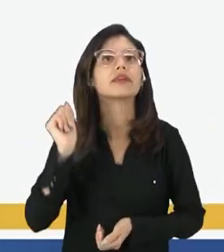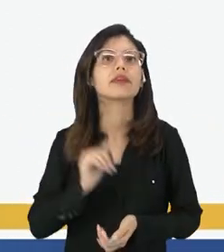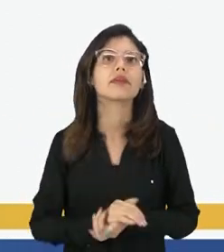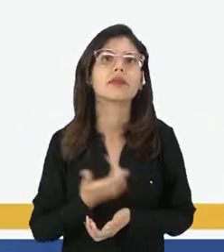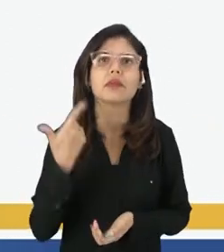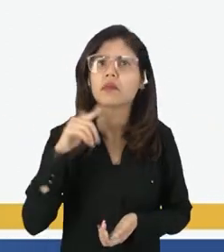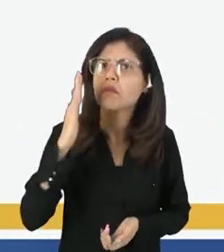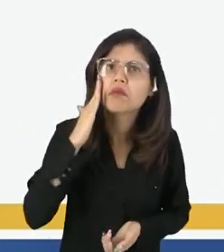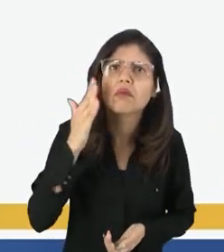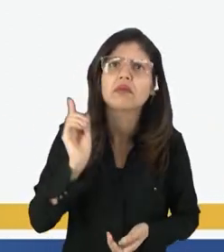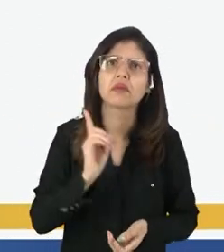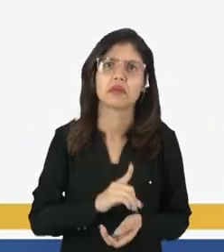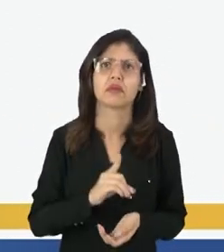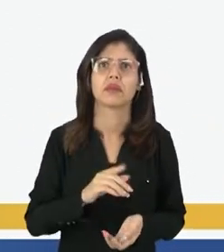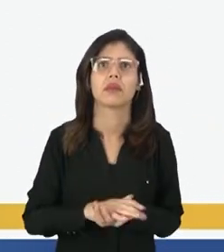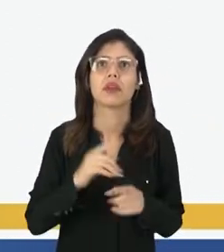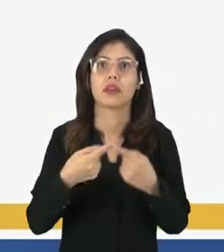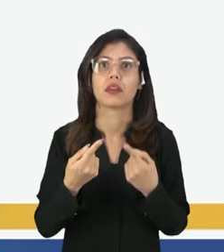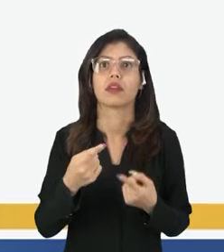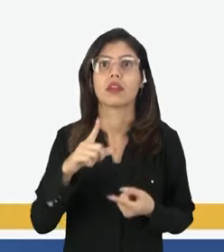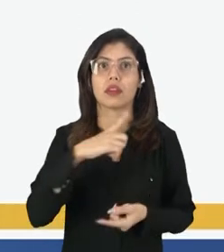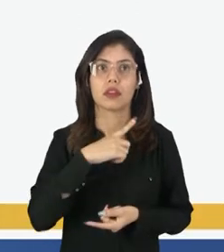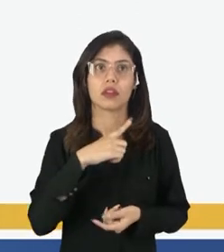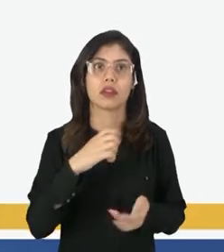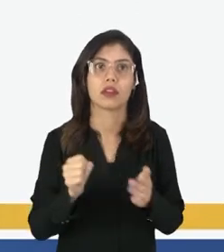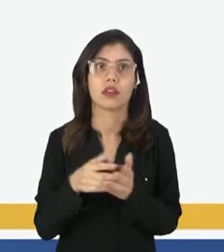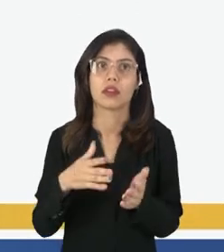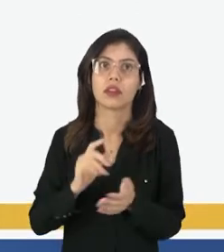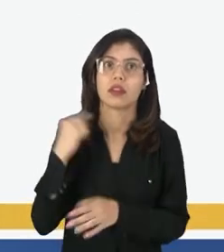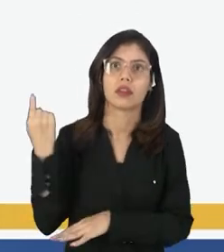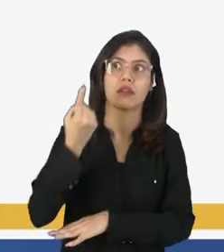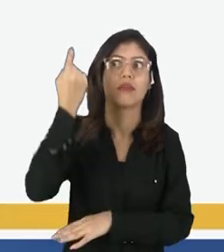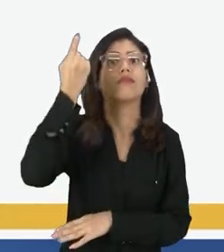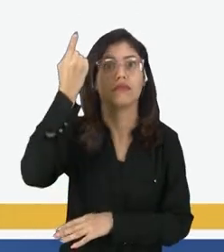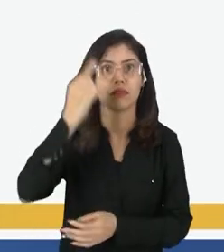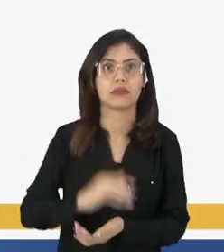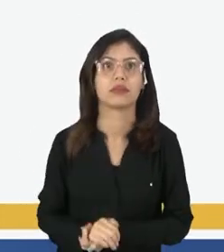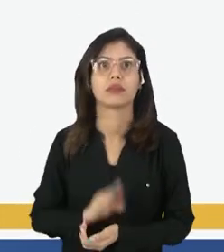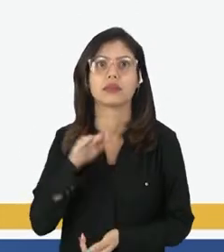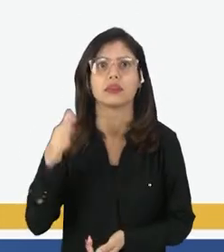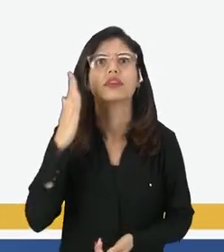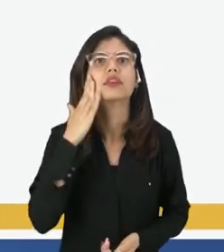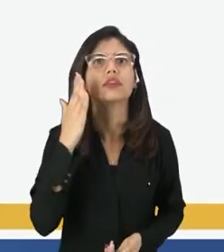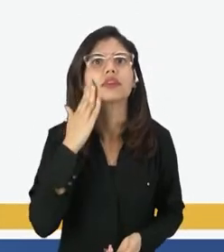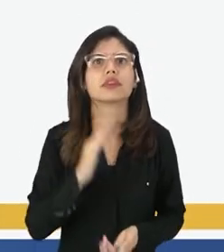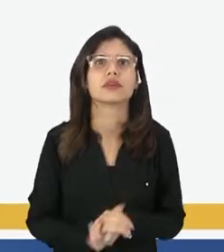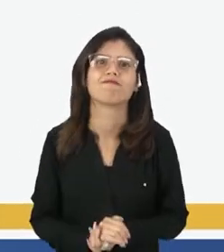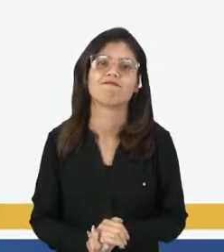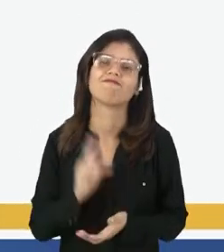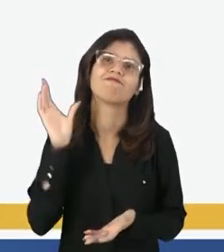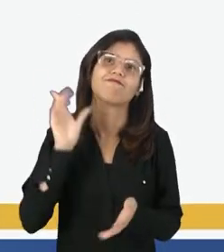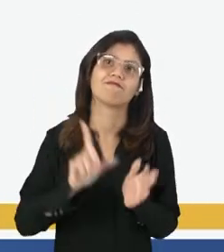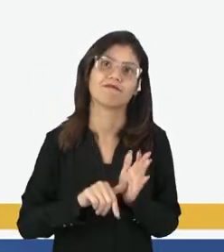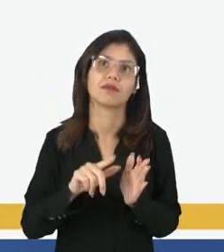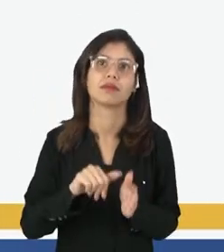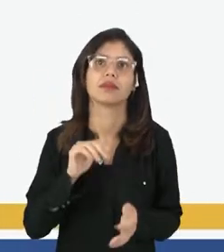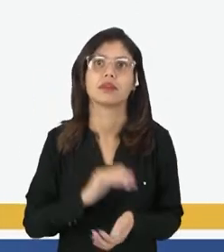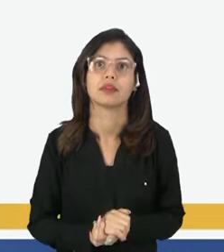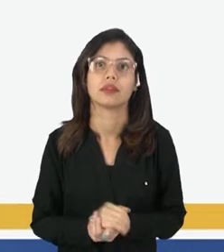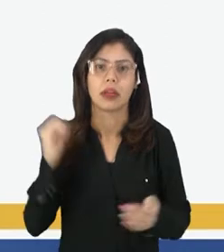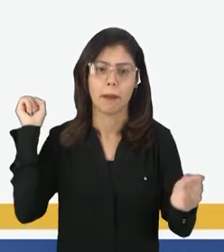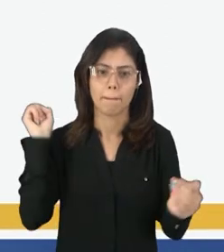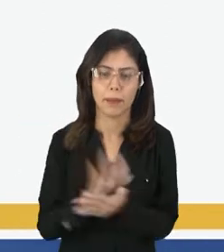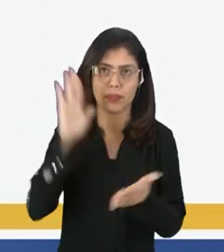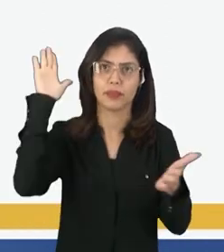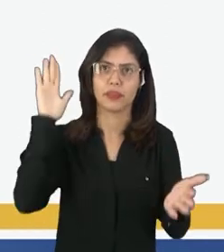via mas não consegui entender direito Pois o sábado estava muito alto quando foi entender já era tarde e o